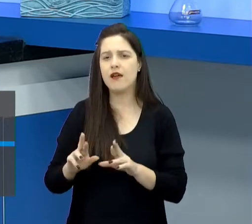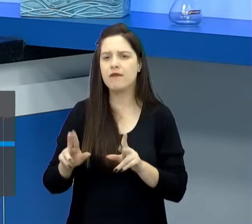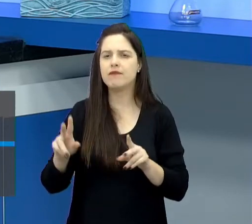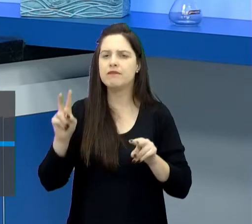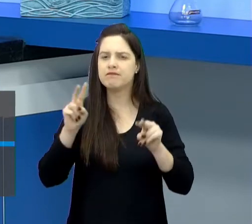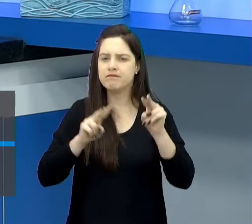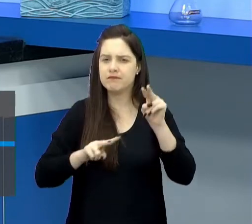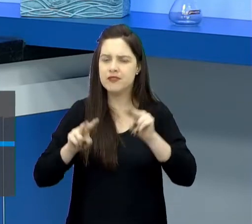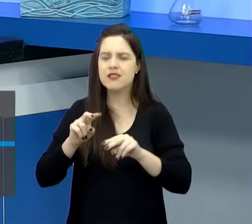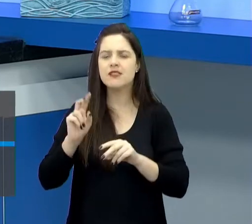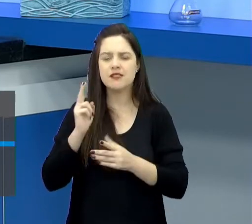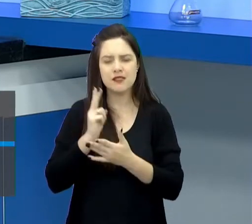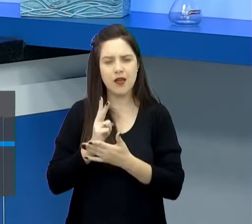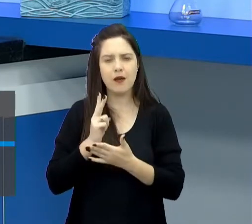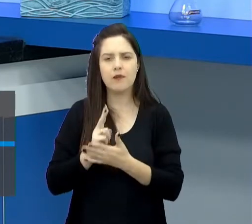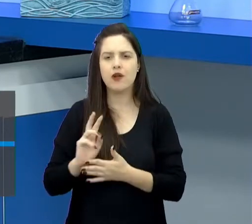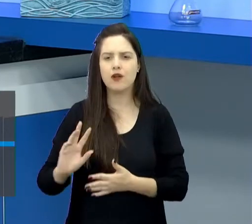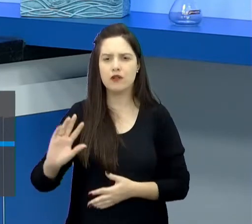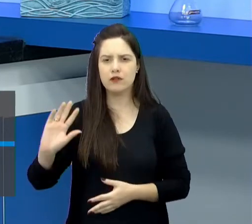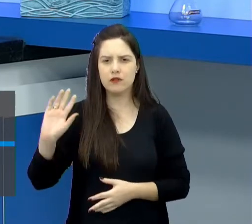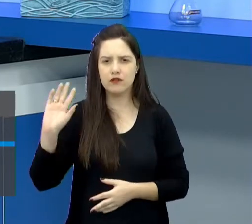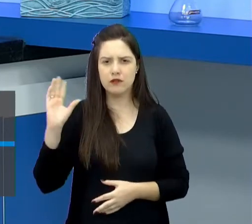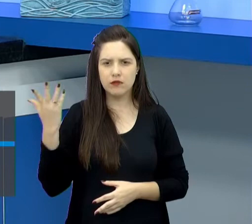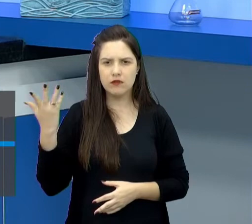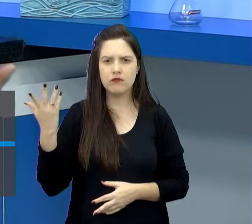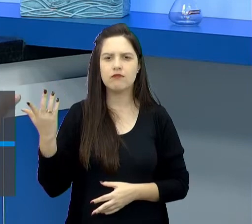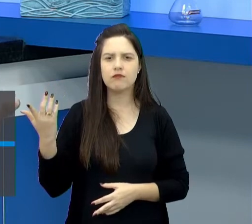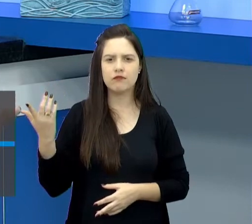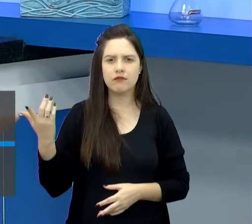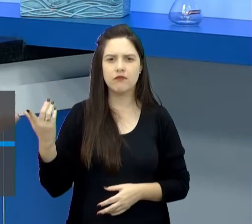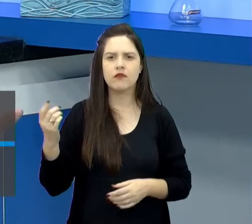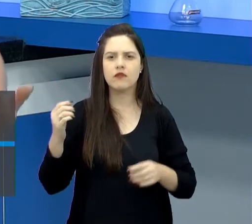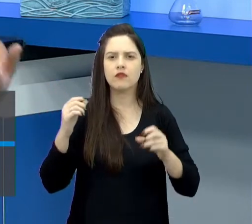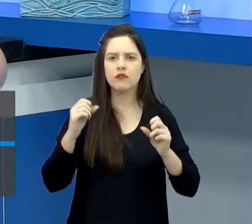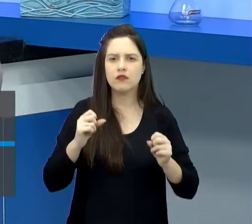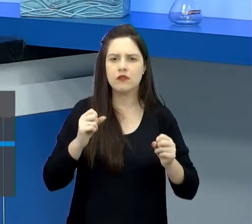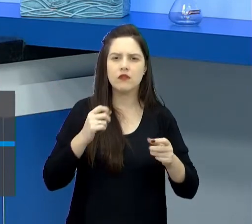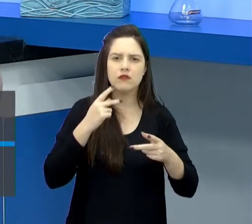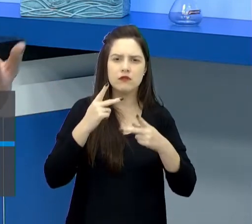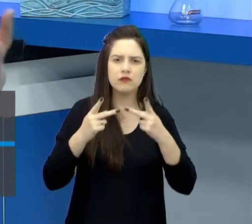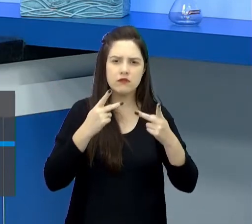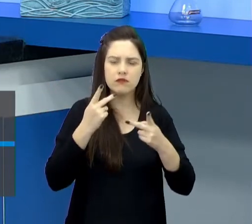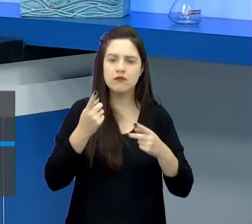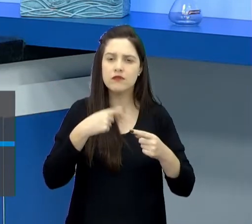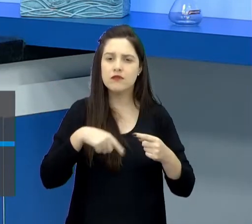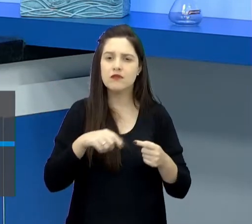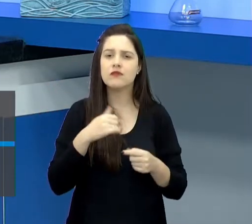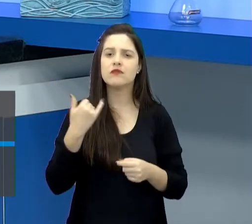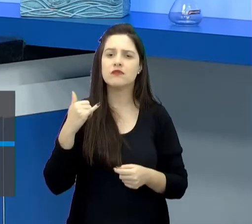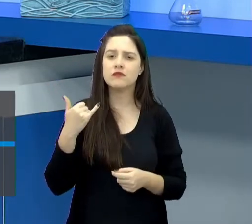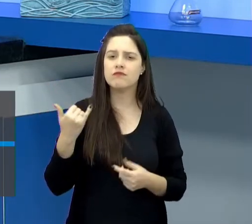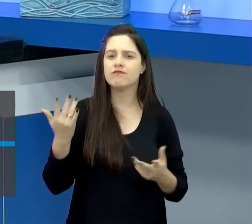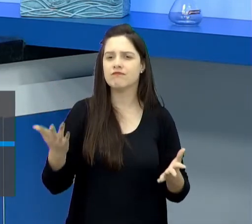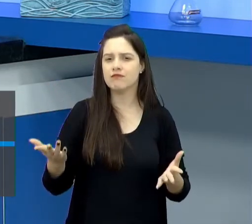nem sempre acontece. A gente às vezes é roubada, aqui a gente mora em São Paulo, né? E aí rouba o nosso celular, e o celular hoje em dia não dá para ficar